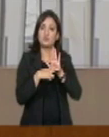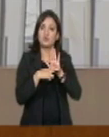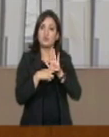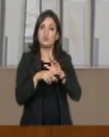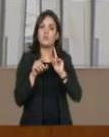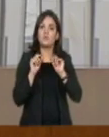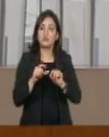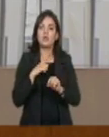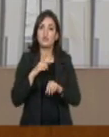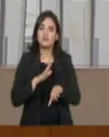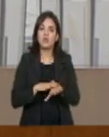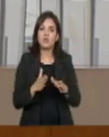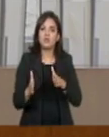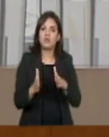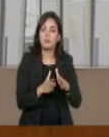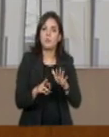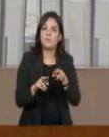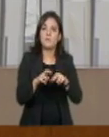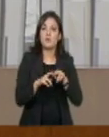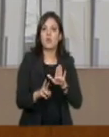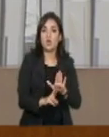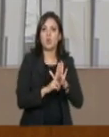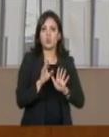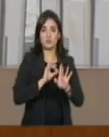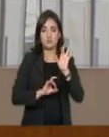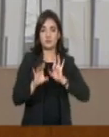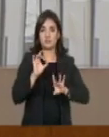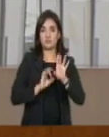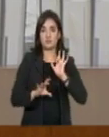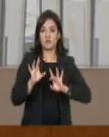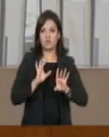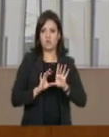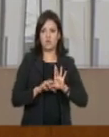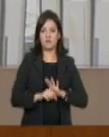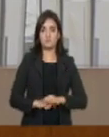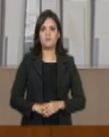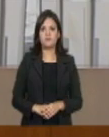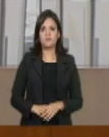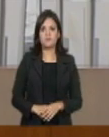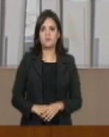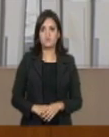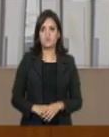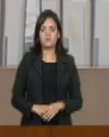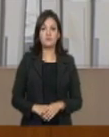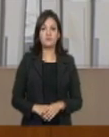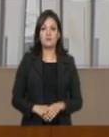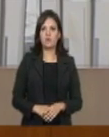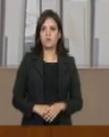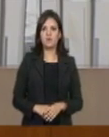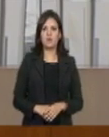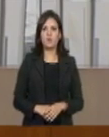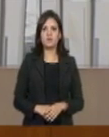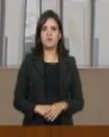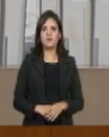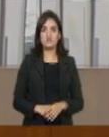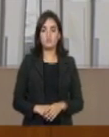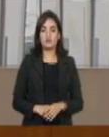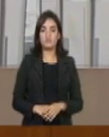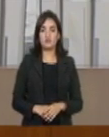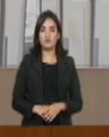partir do recurso especial e recurso extraordinário. Eu fiz em nome próprio. Não fiz em nome do tribunal. Por